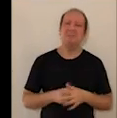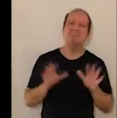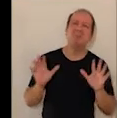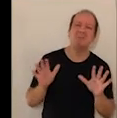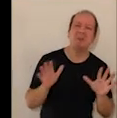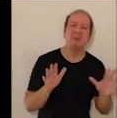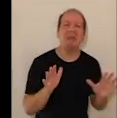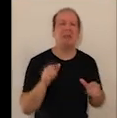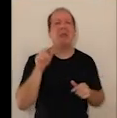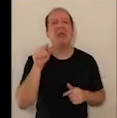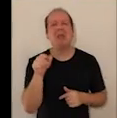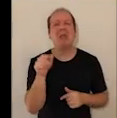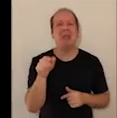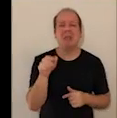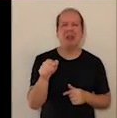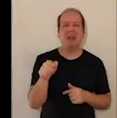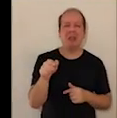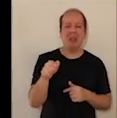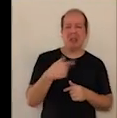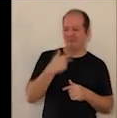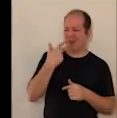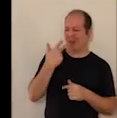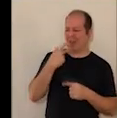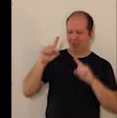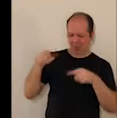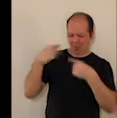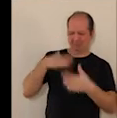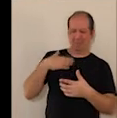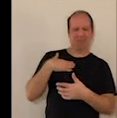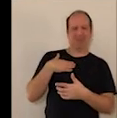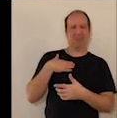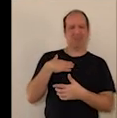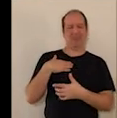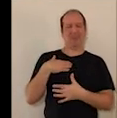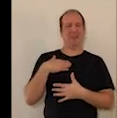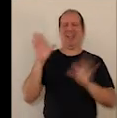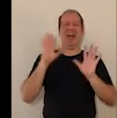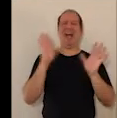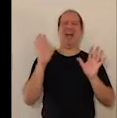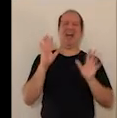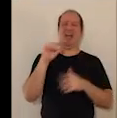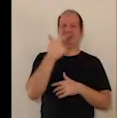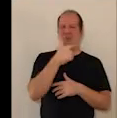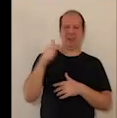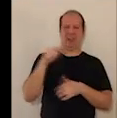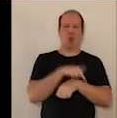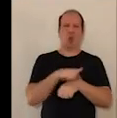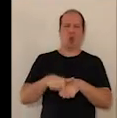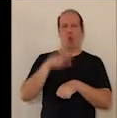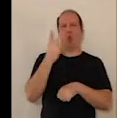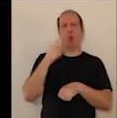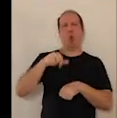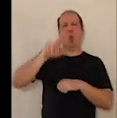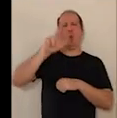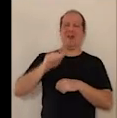Mas e se ele tentar alguma coisa contra a minha honra? A gente como a gente não tem honra. Quando for